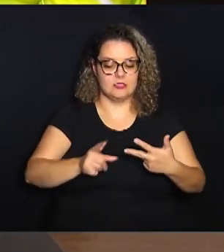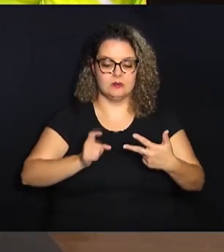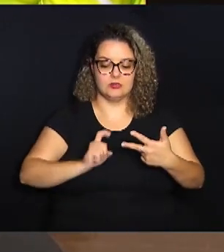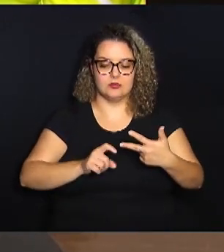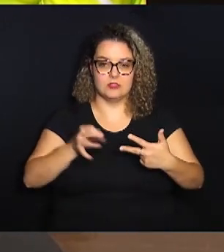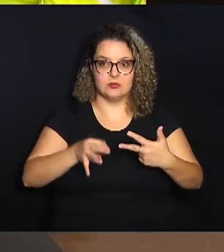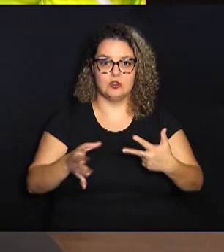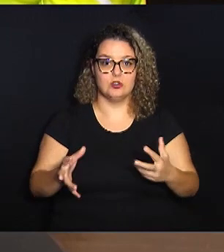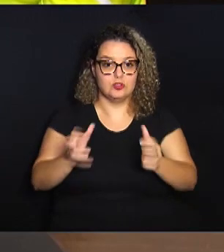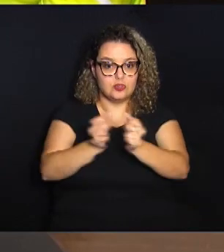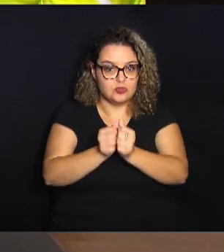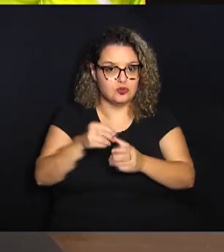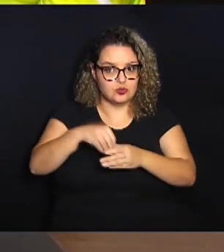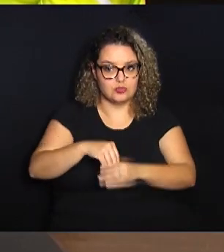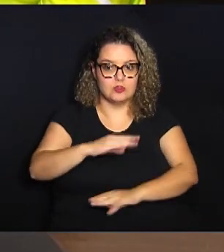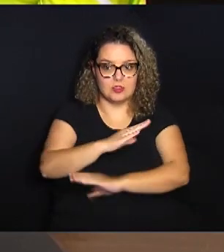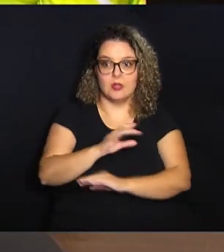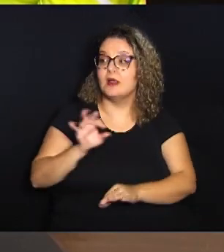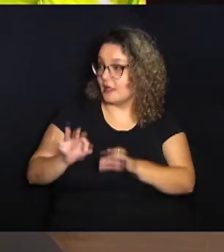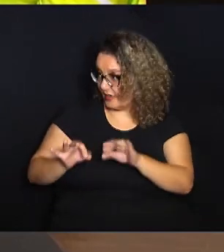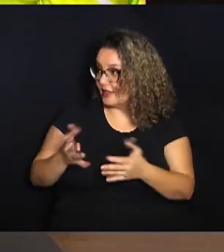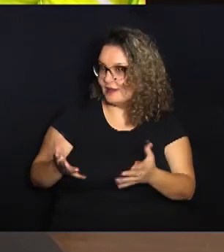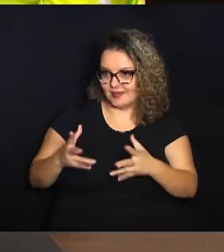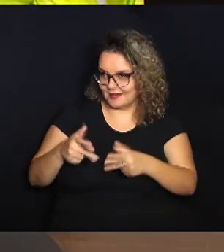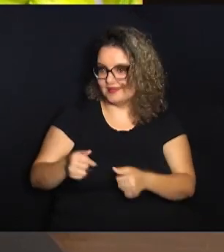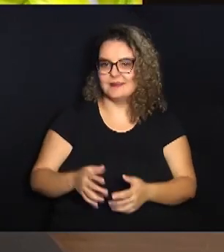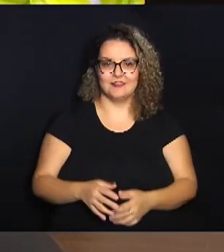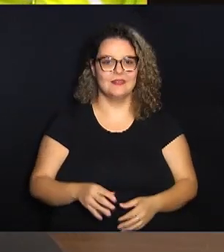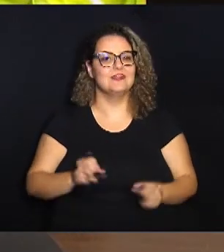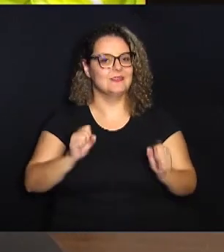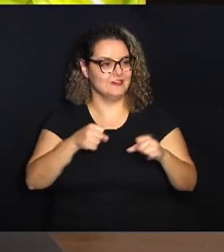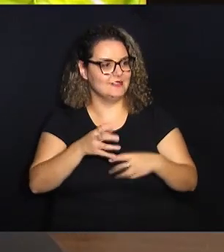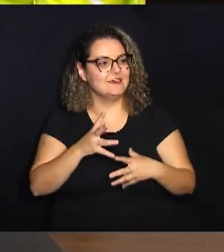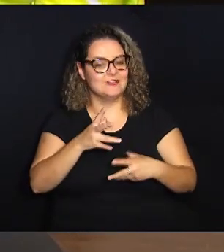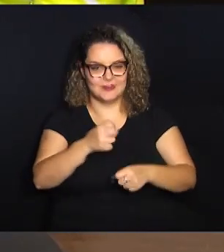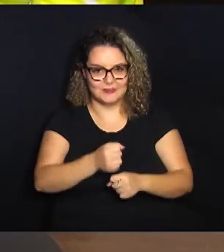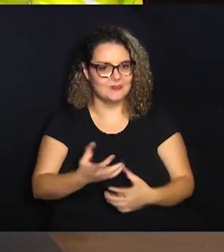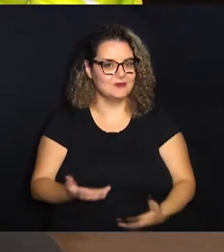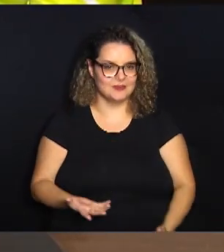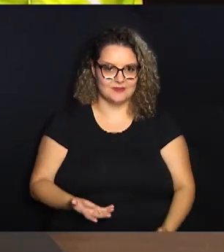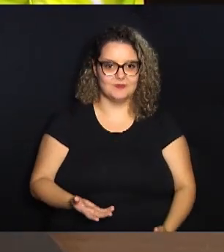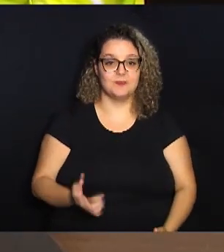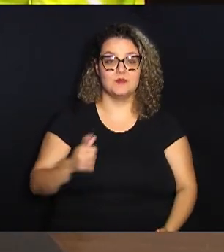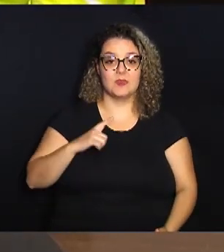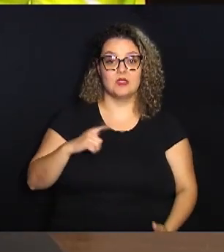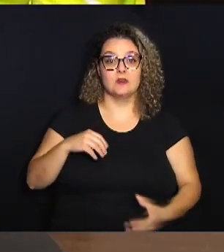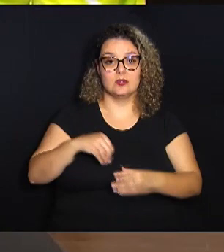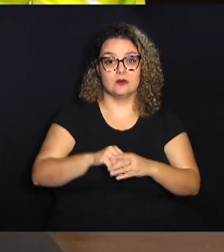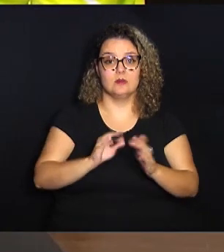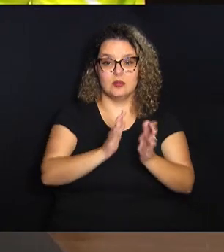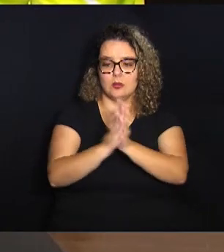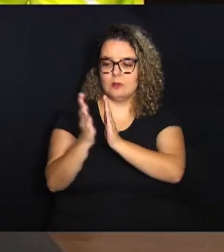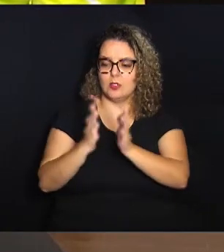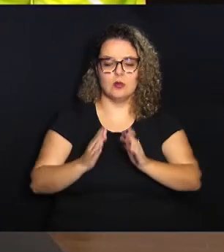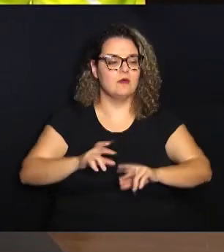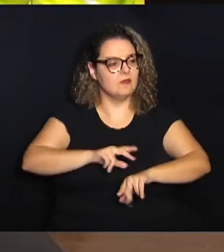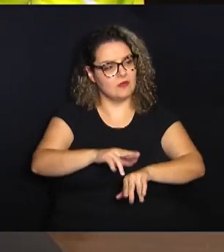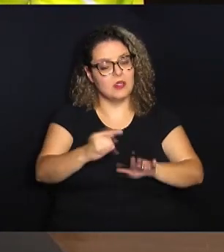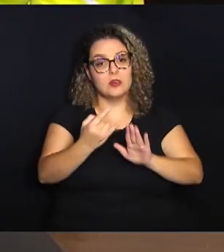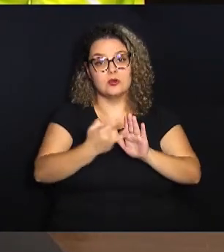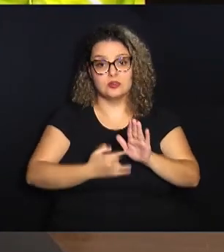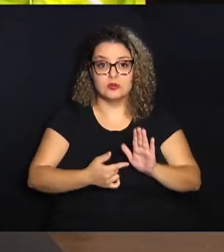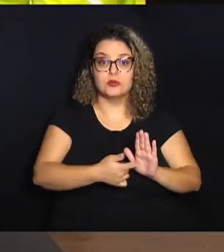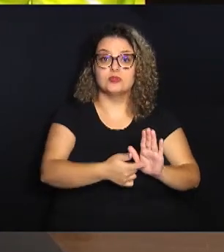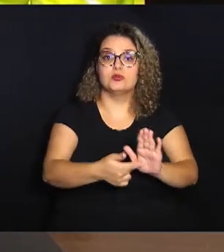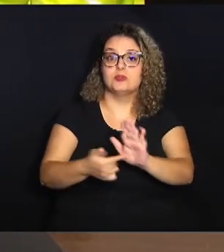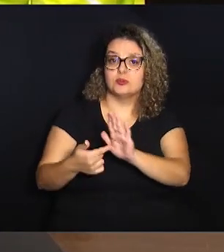judiciário. Era a justiça, né? Era a justiça também. Tudo. Então nós temos muito, na nossa biblioteca, muitos documentos que mostram,